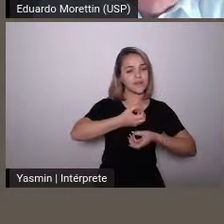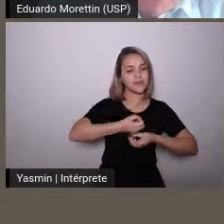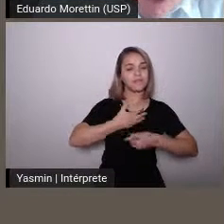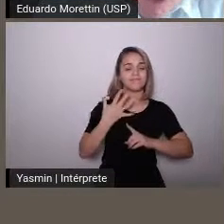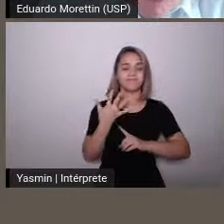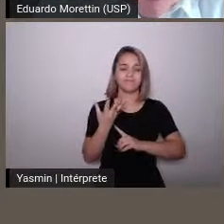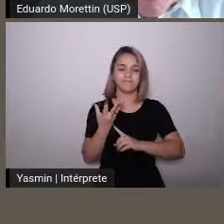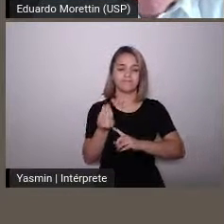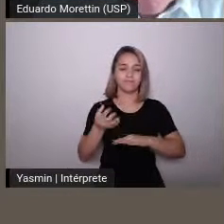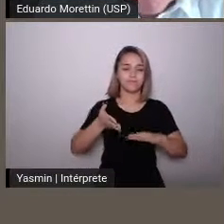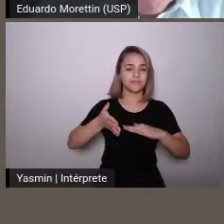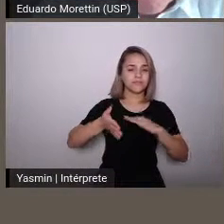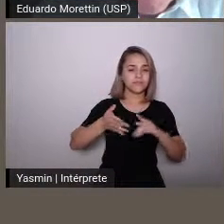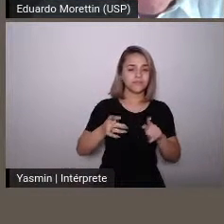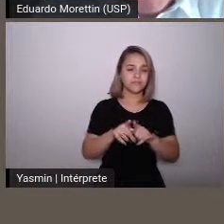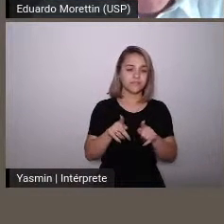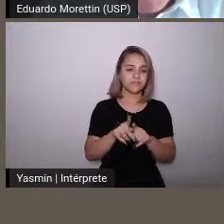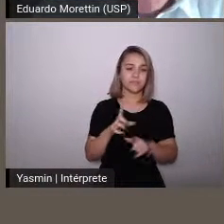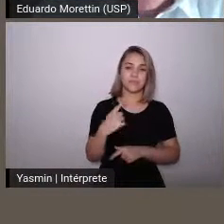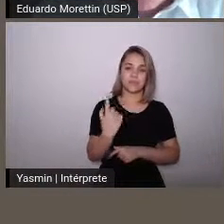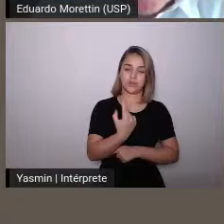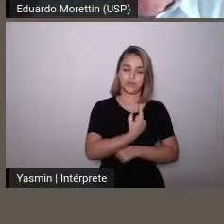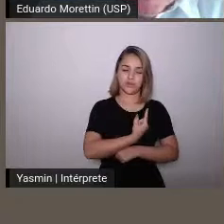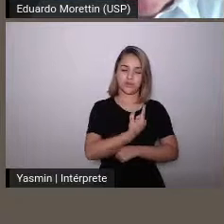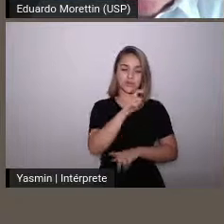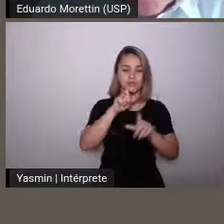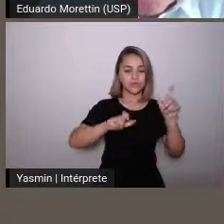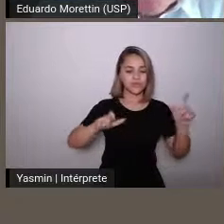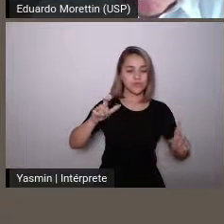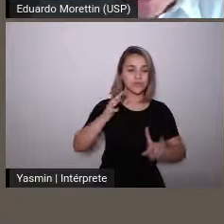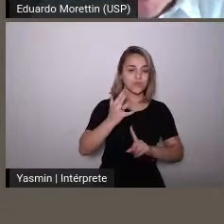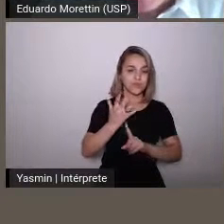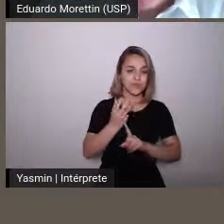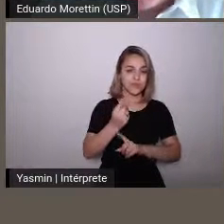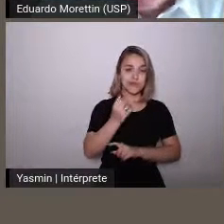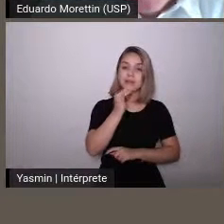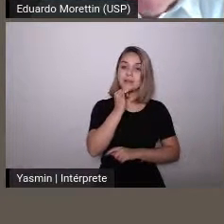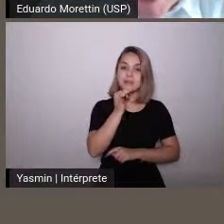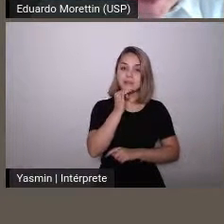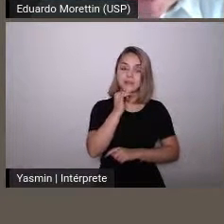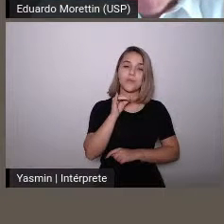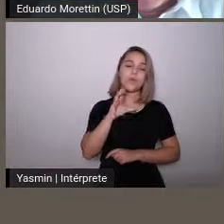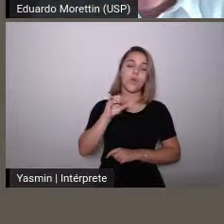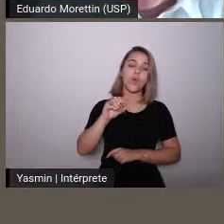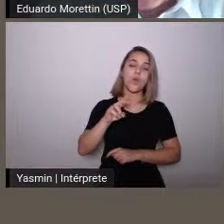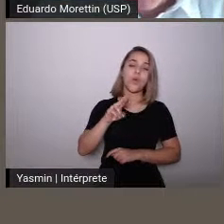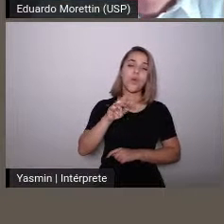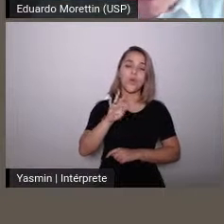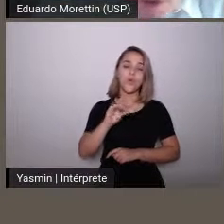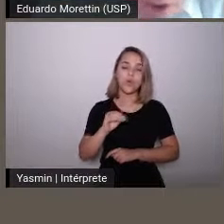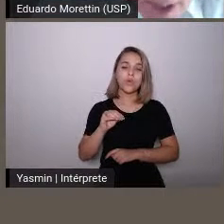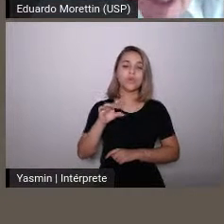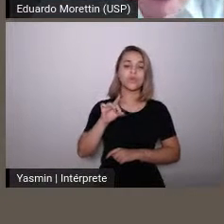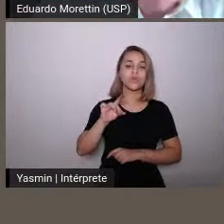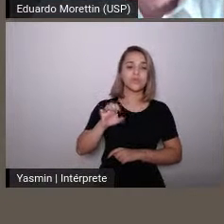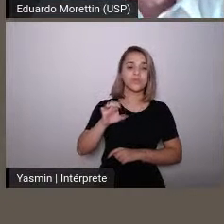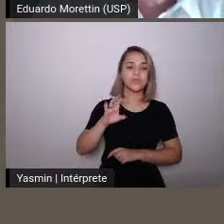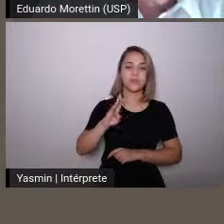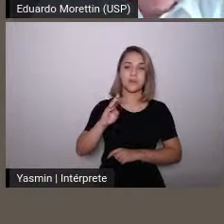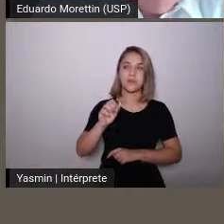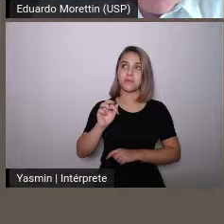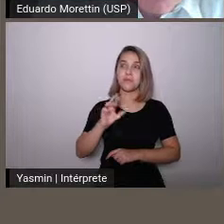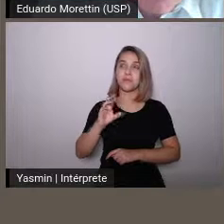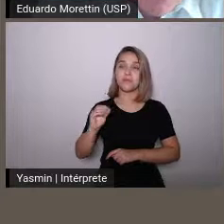né, dos nossos artistas, como, por exemplo, Couto de Barros faz na edição de número 6